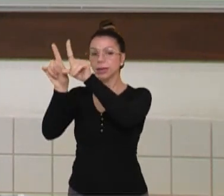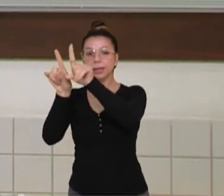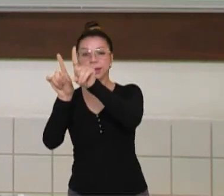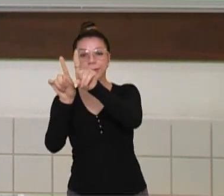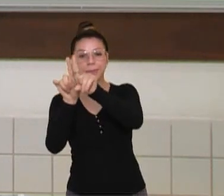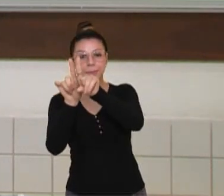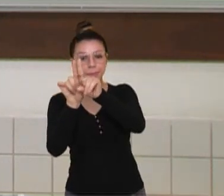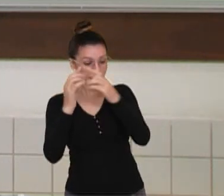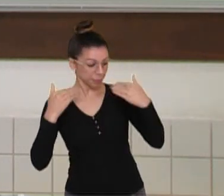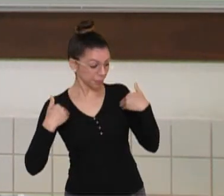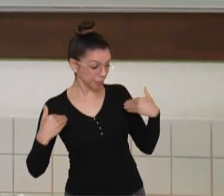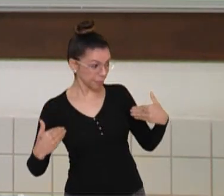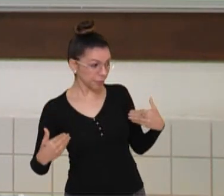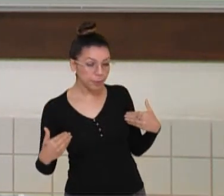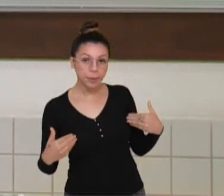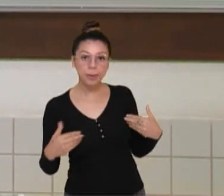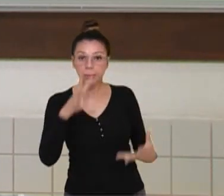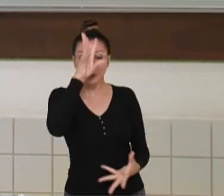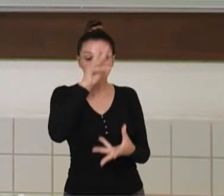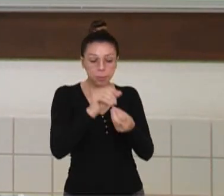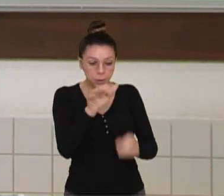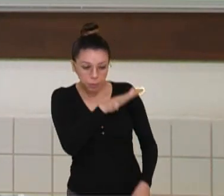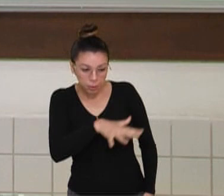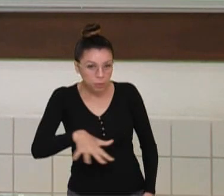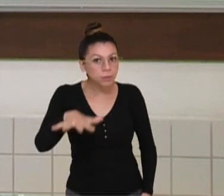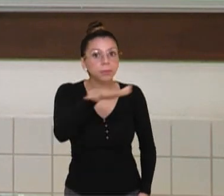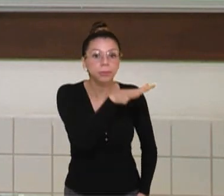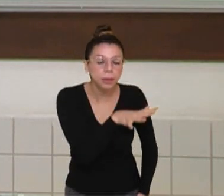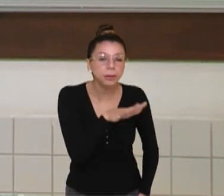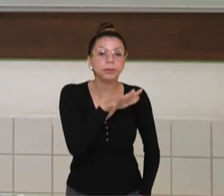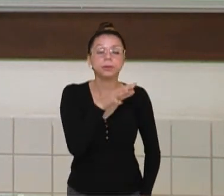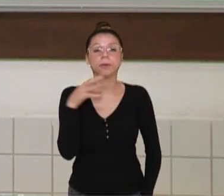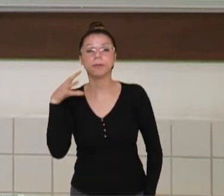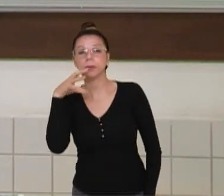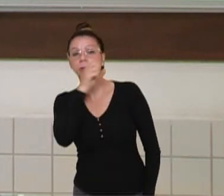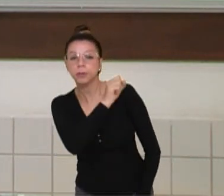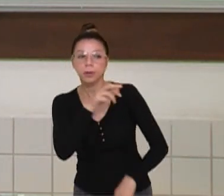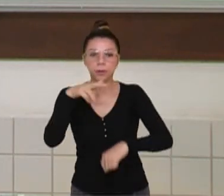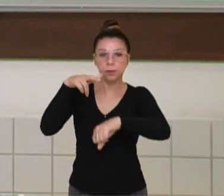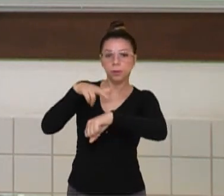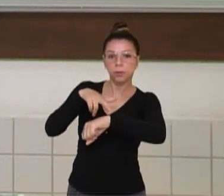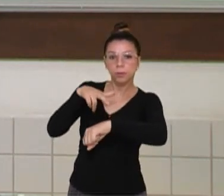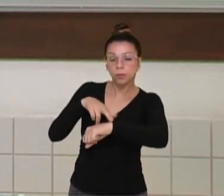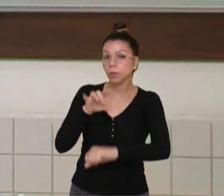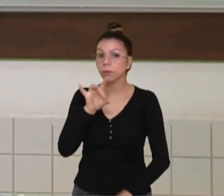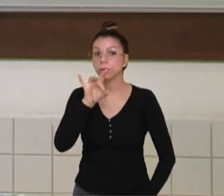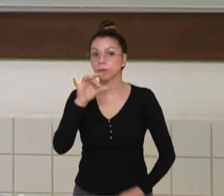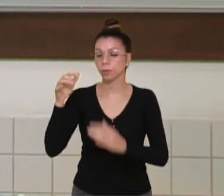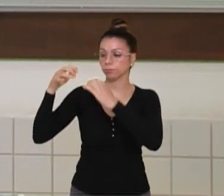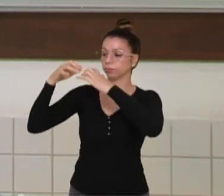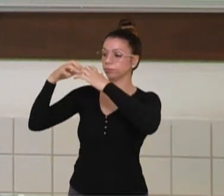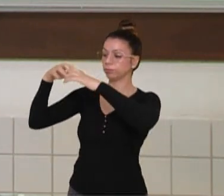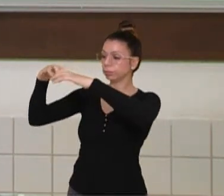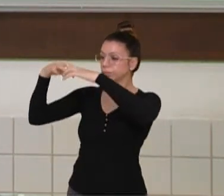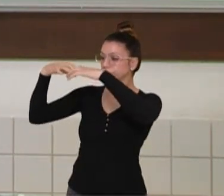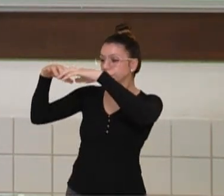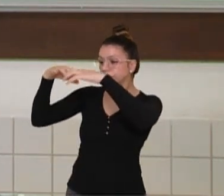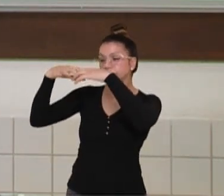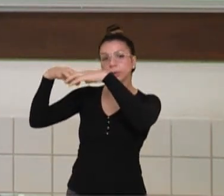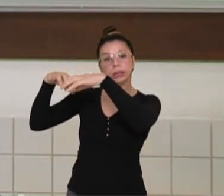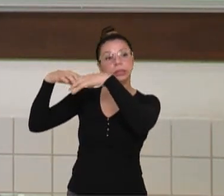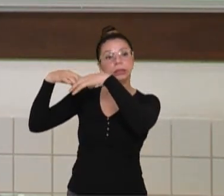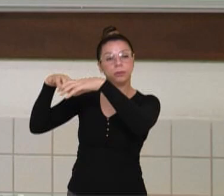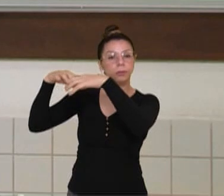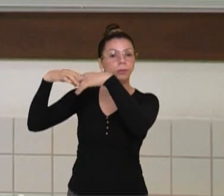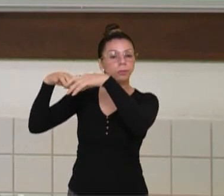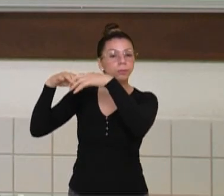de espaço, você ter noção de velocidade, você ter a noção do ritmo. Não é apenas um pensamento